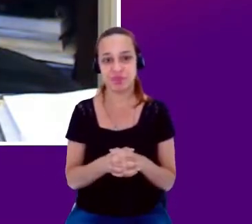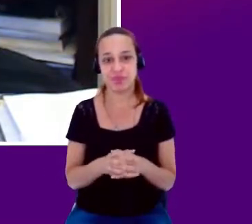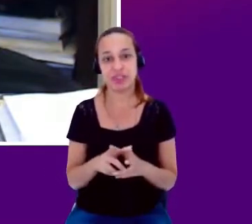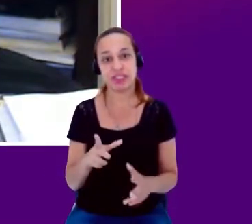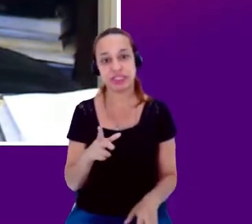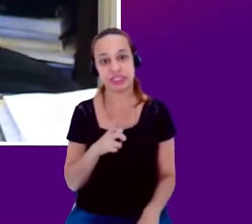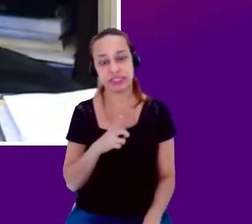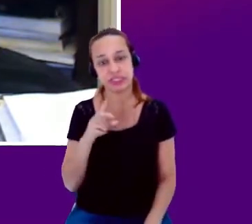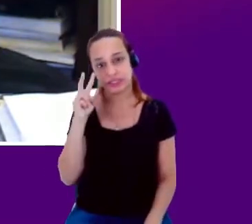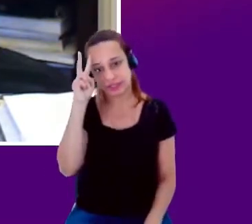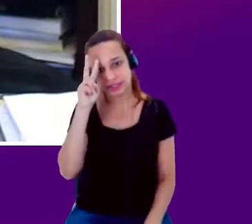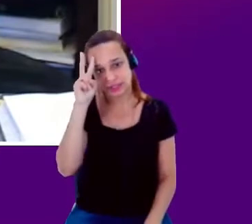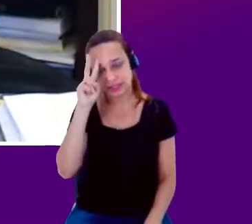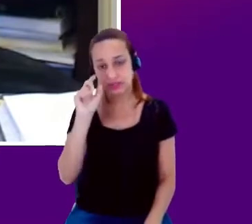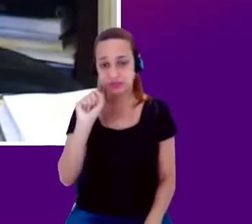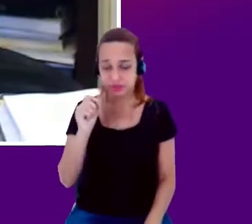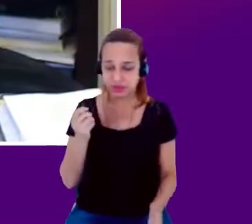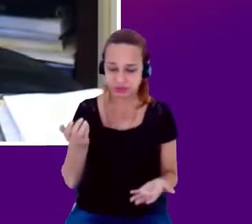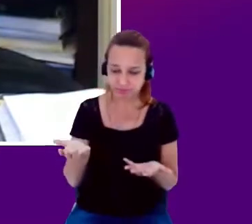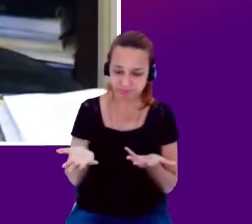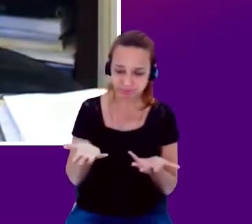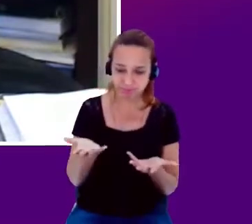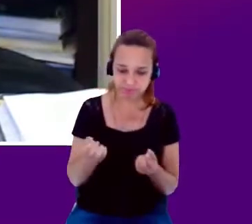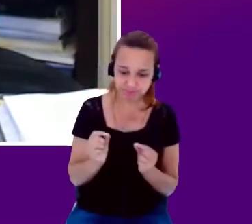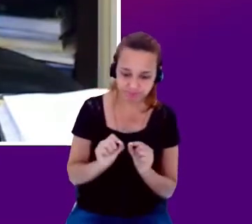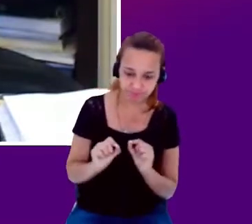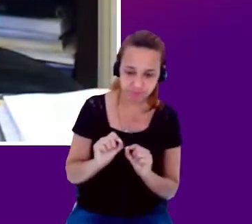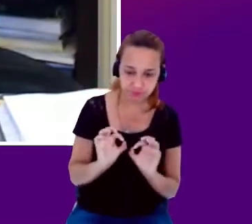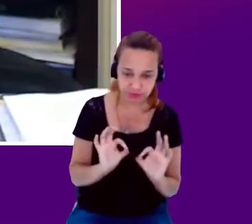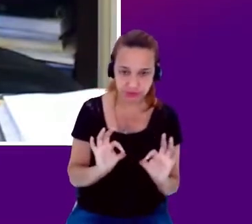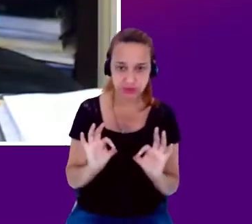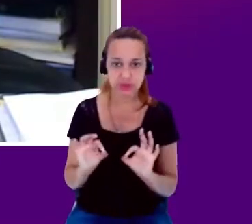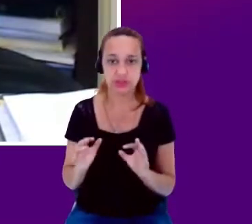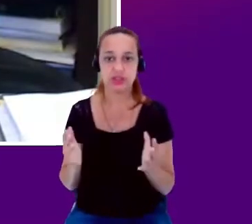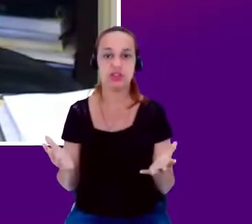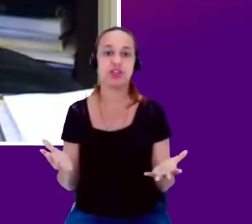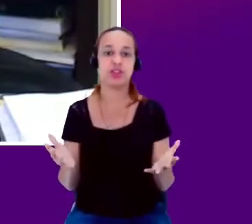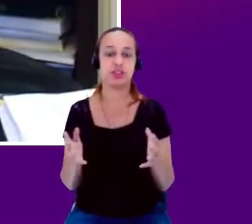tempo para tratar. Mas o desafio de como